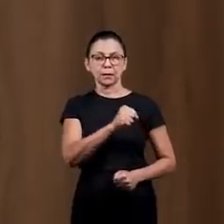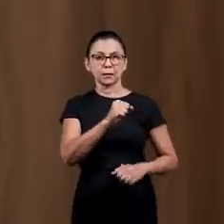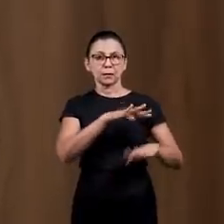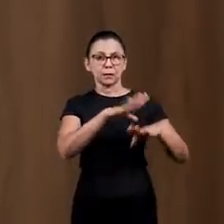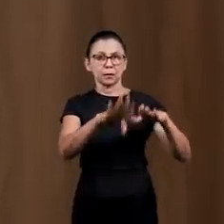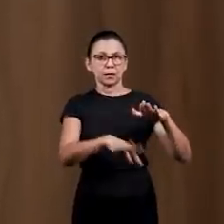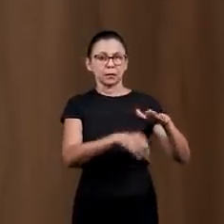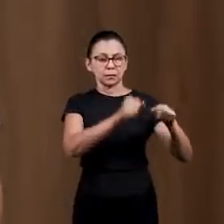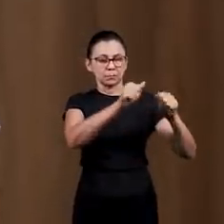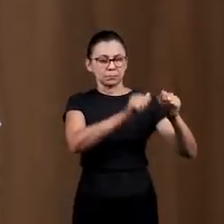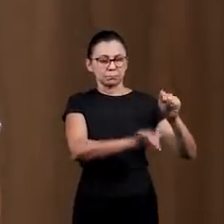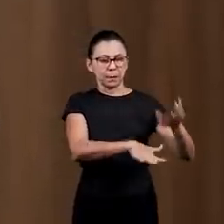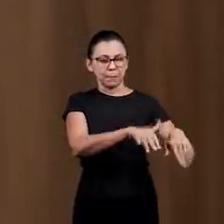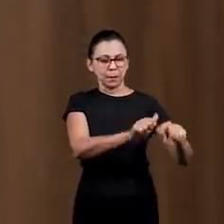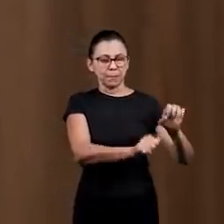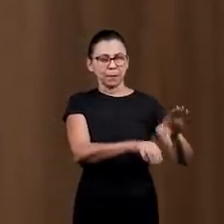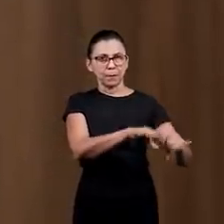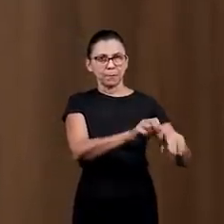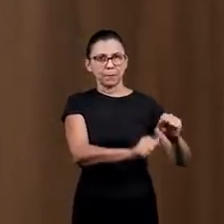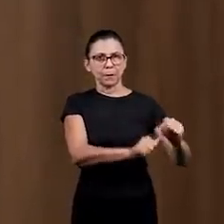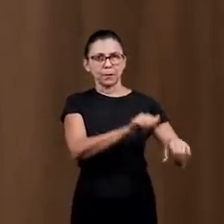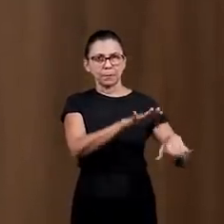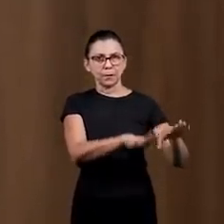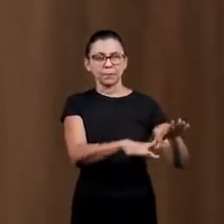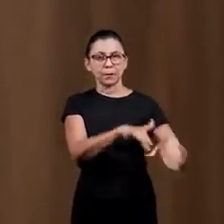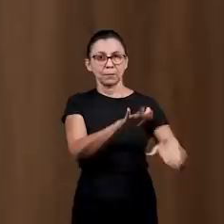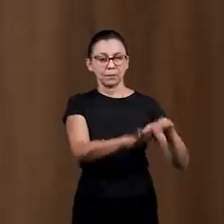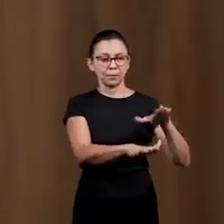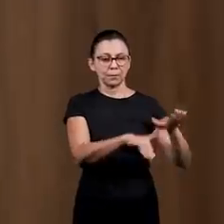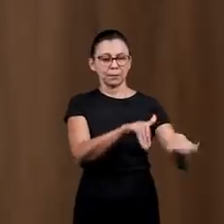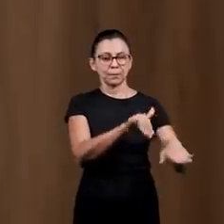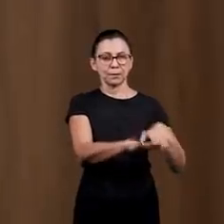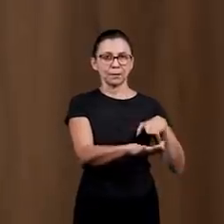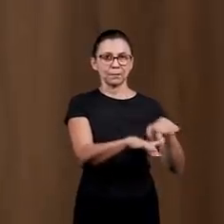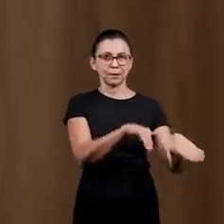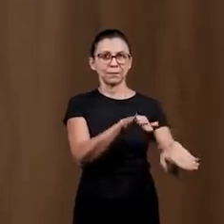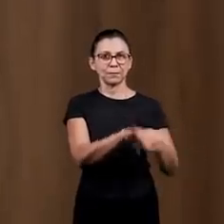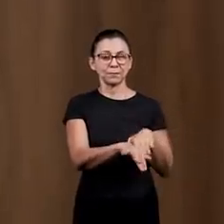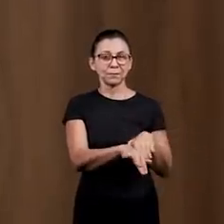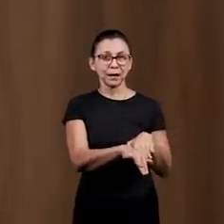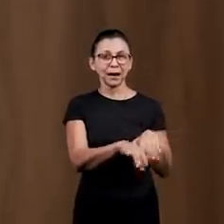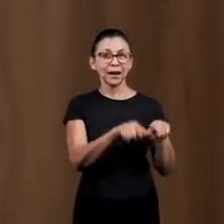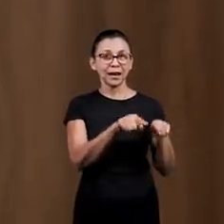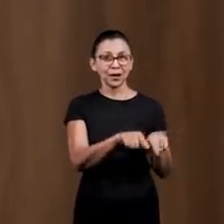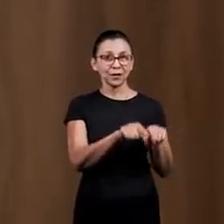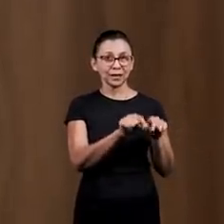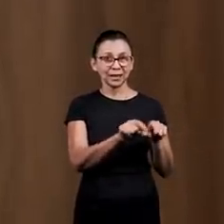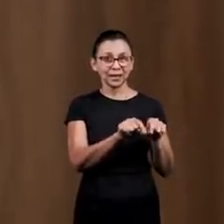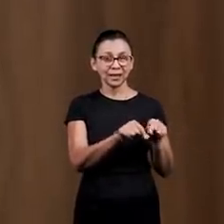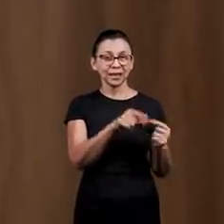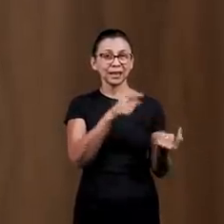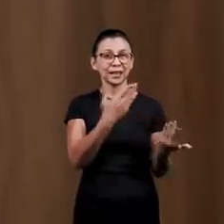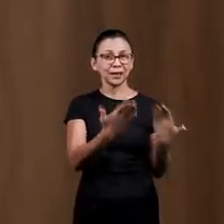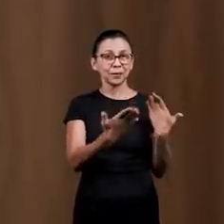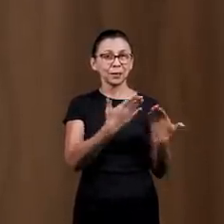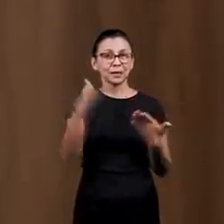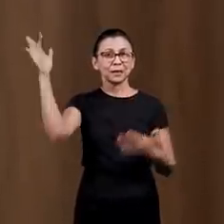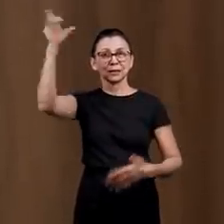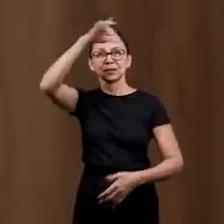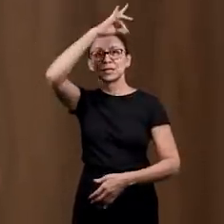Deus revelando a palavra. E quando alcançamos esse segredo, a palavra fica